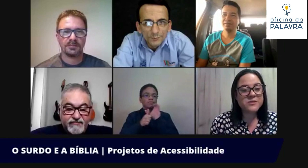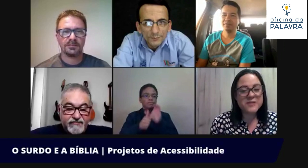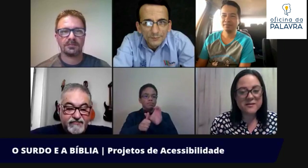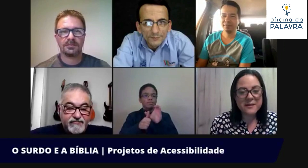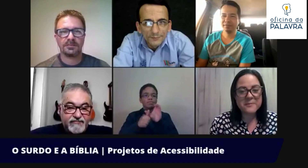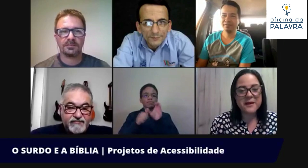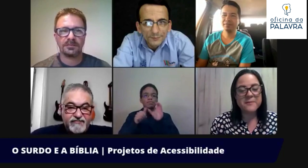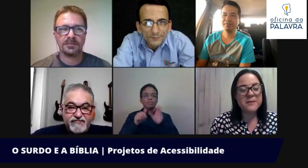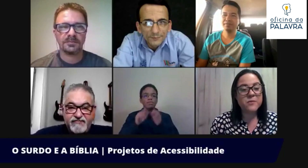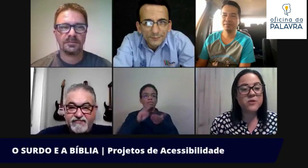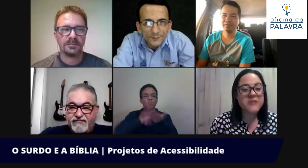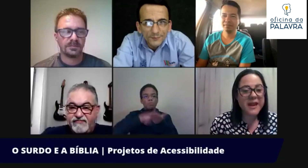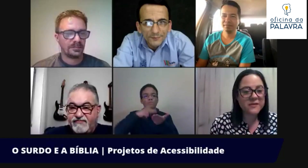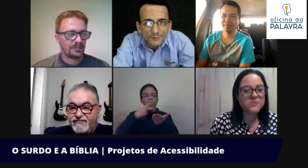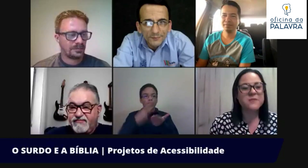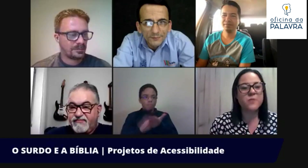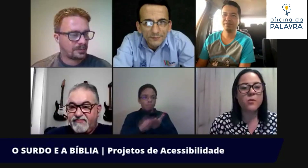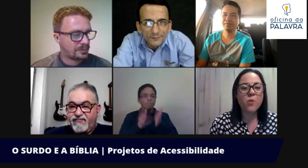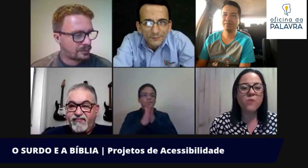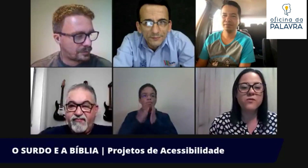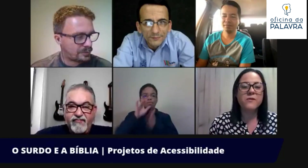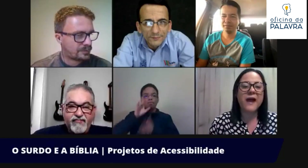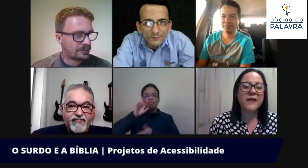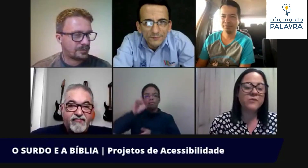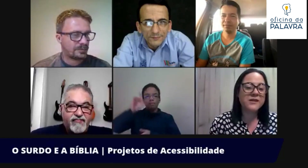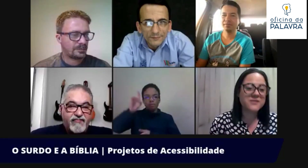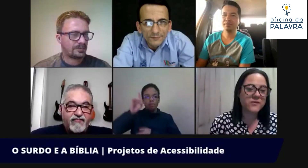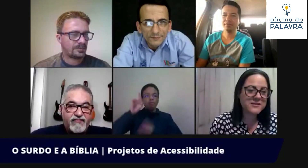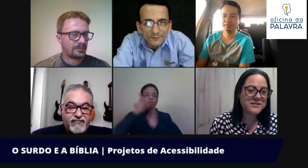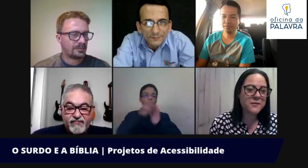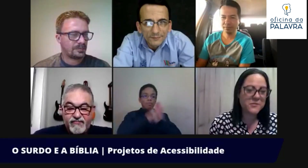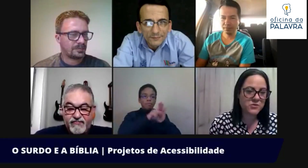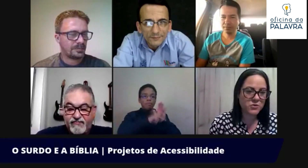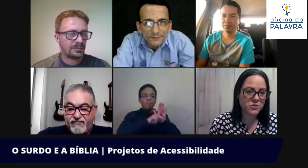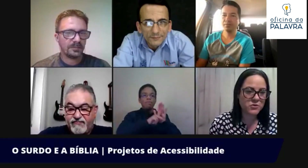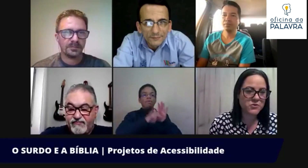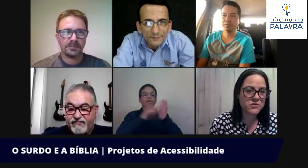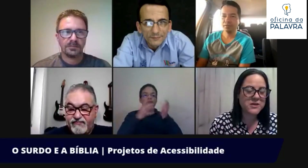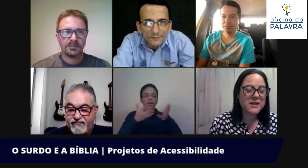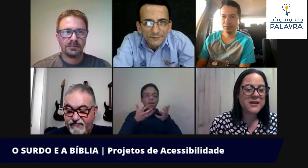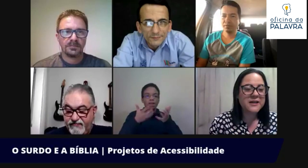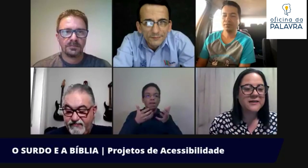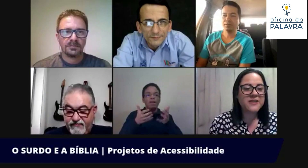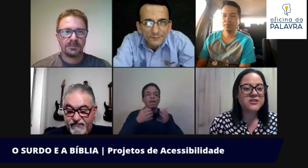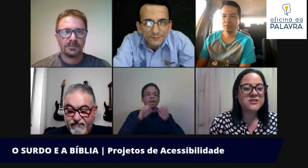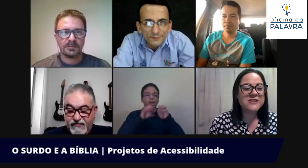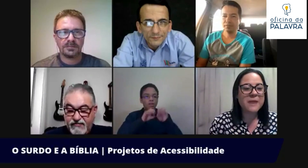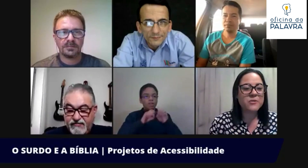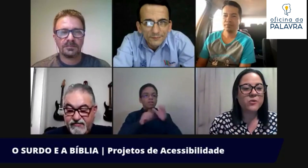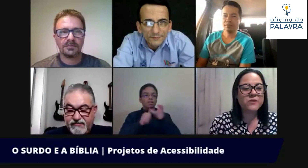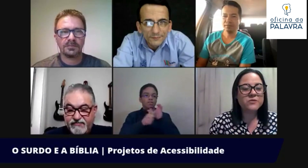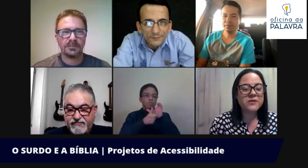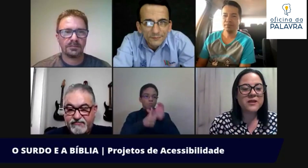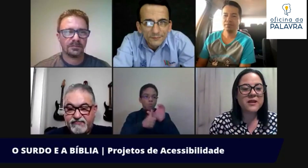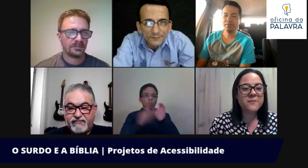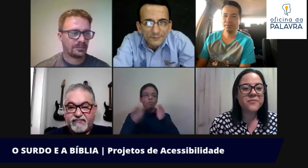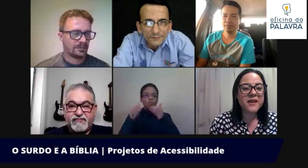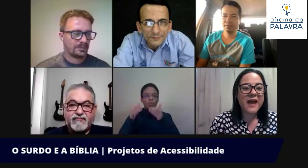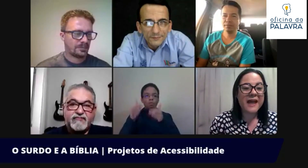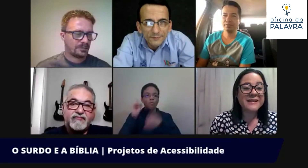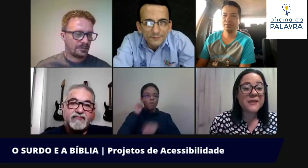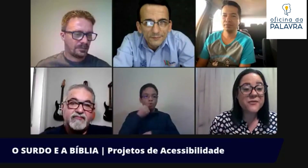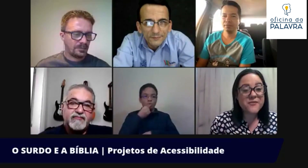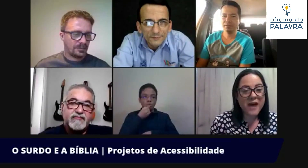sobre a tradução da Bíblia e projetos que promovam a educação cristã para os surdos, né? A gente sabe o quanto